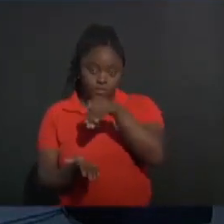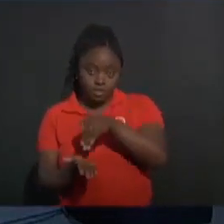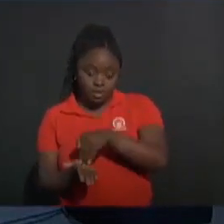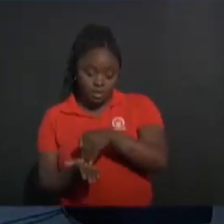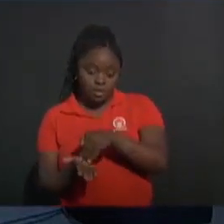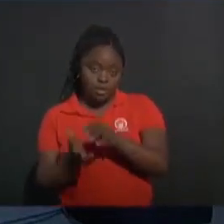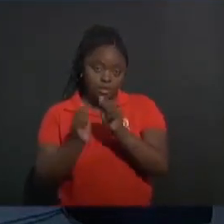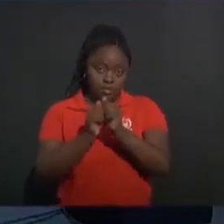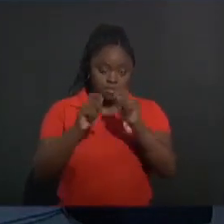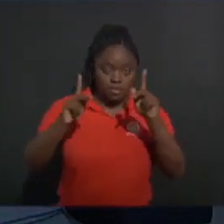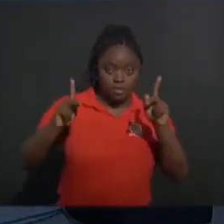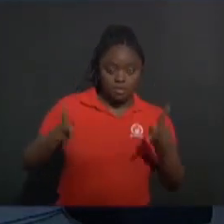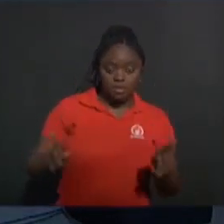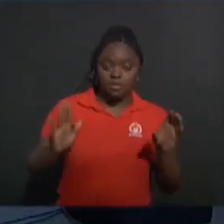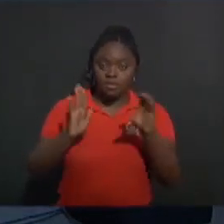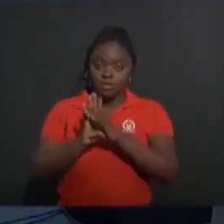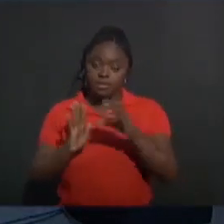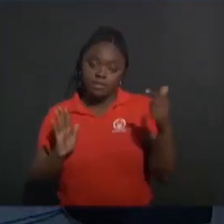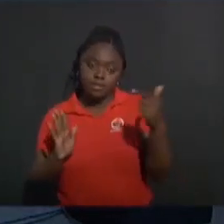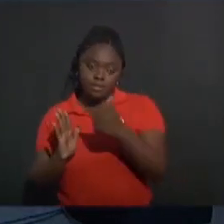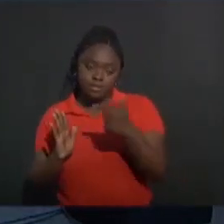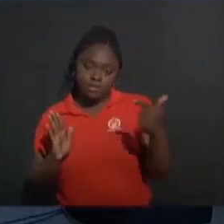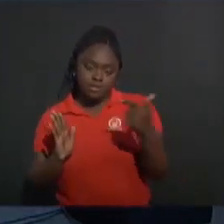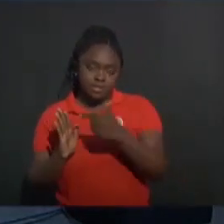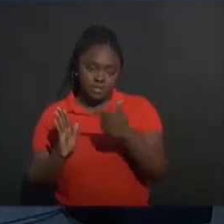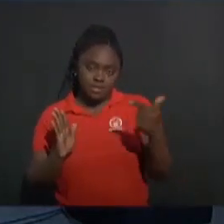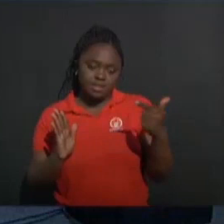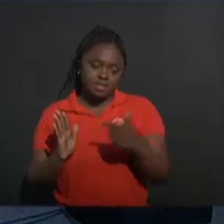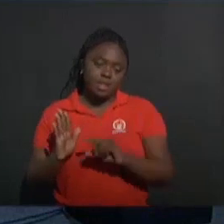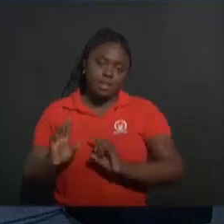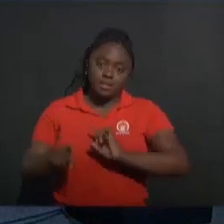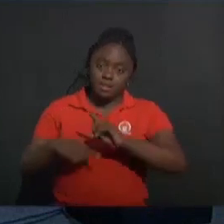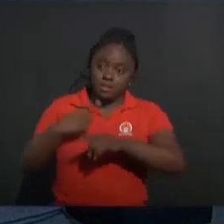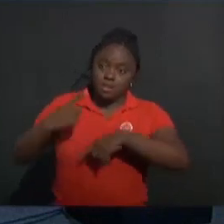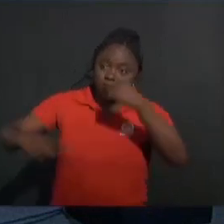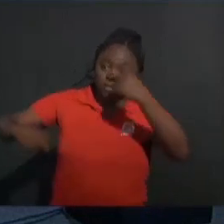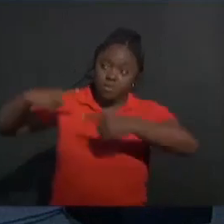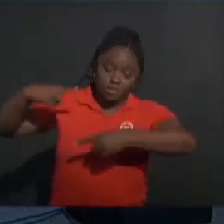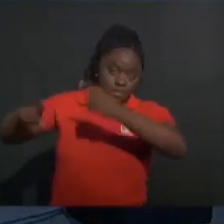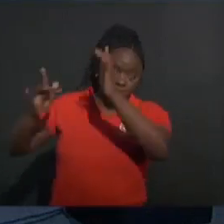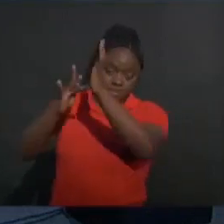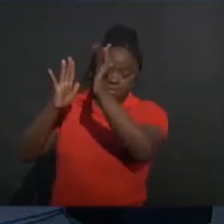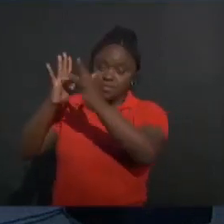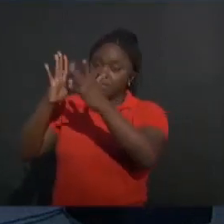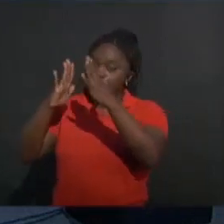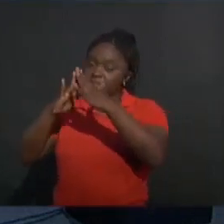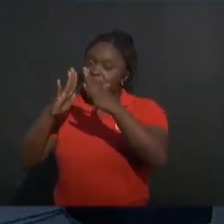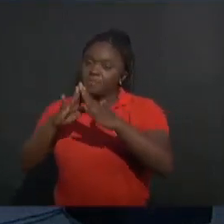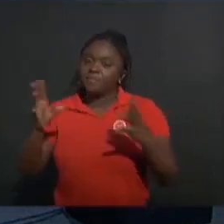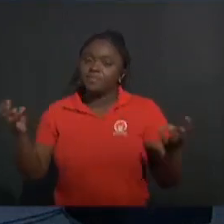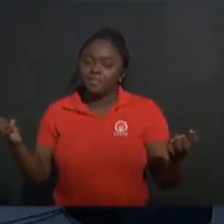de Apocalipse capítulo 22, que aí você discute com ele lá na sua casa. Olha o que diz aqui.